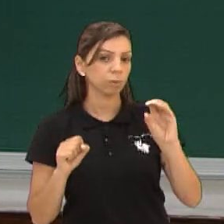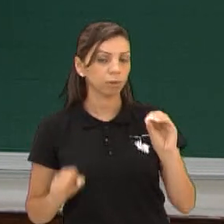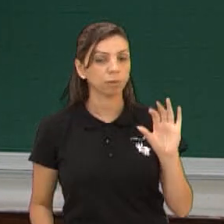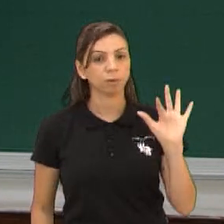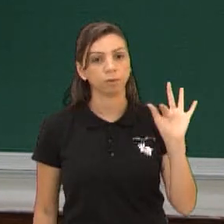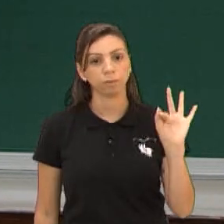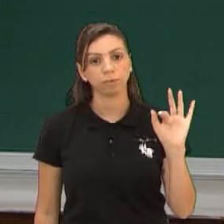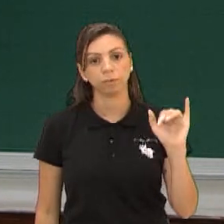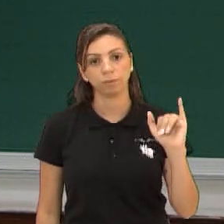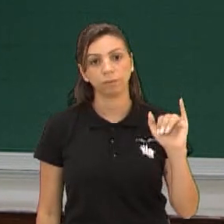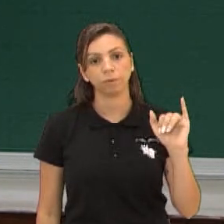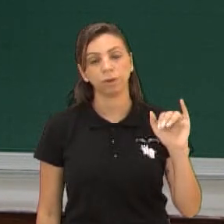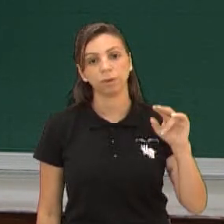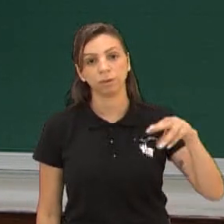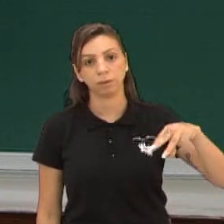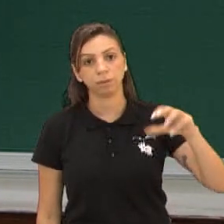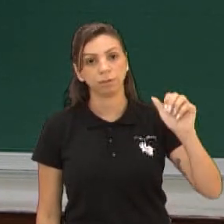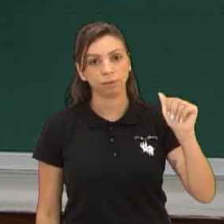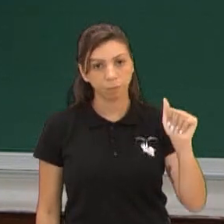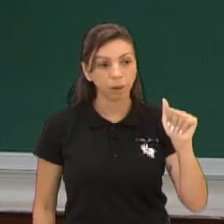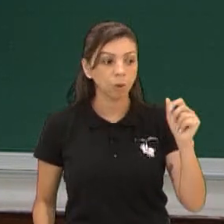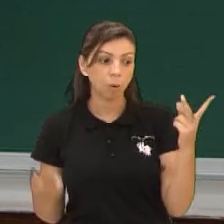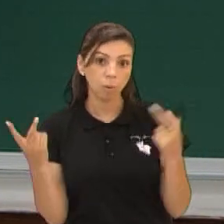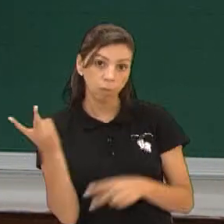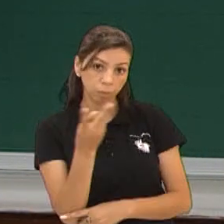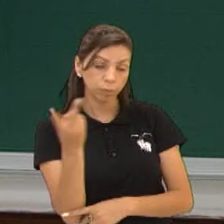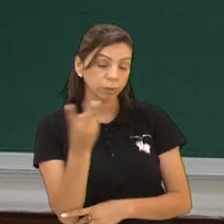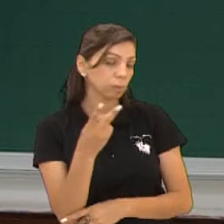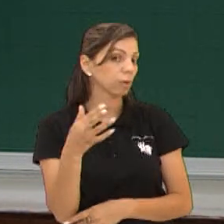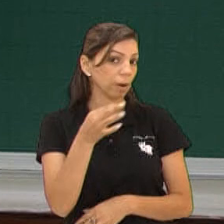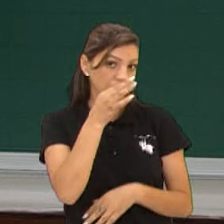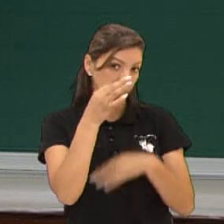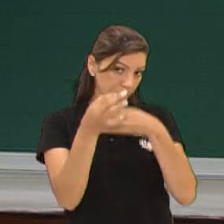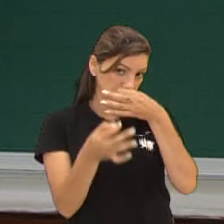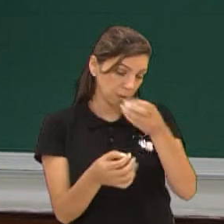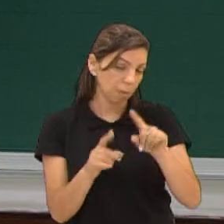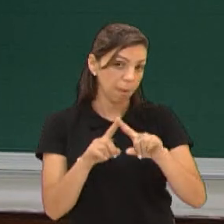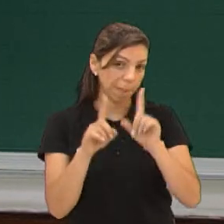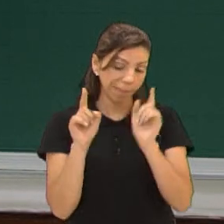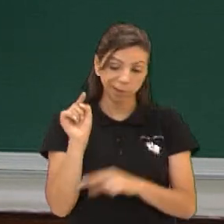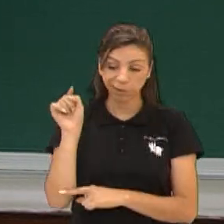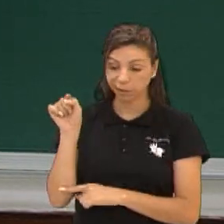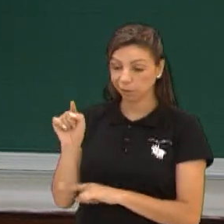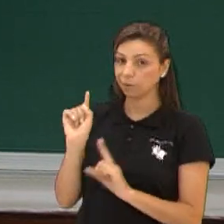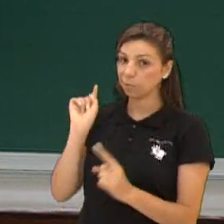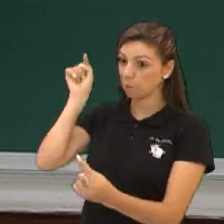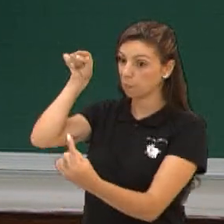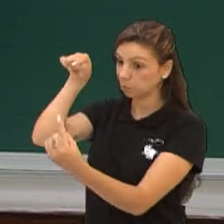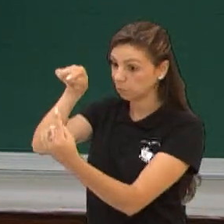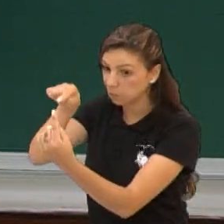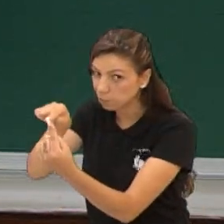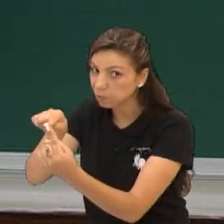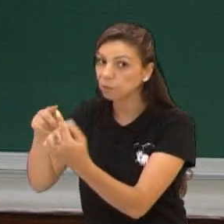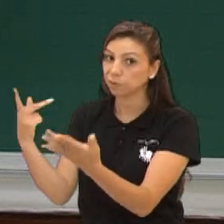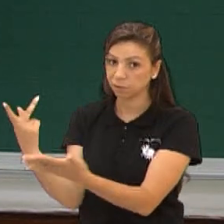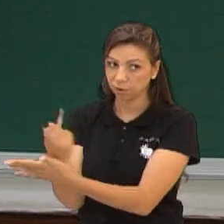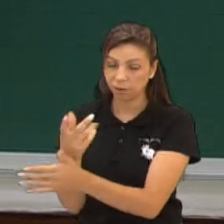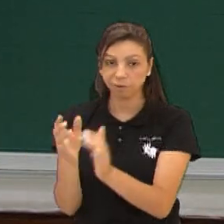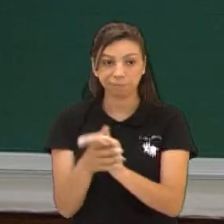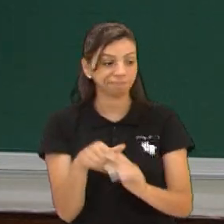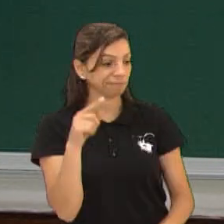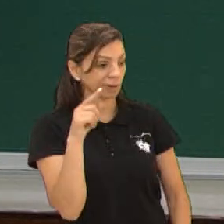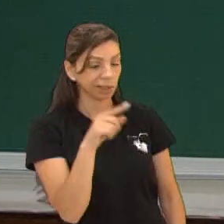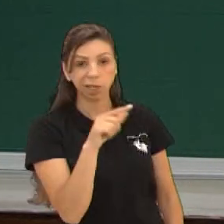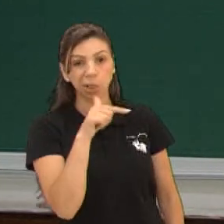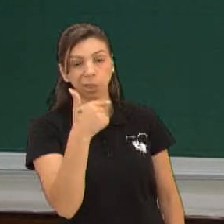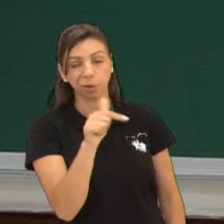dois conteúdos né Essas duas proposições são falasse mais uma tem a intenção o sofisma e a outra